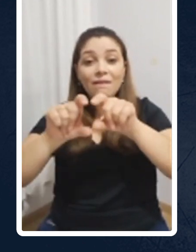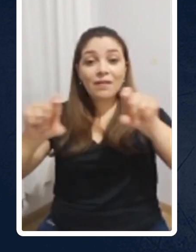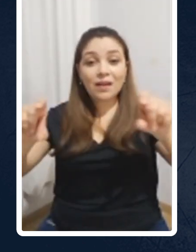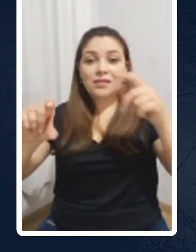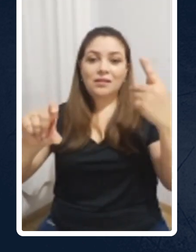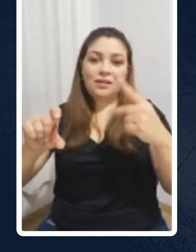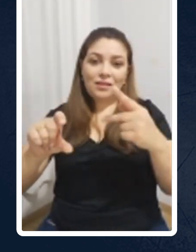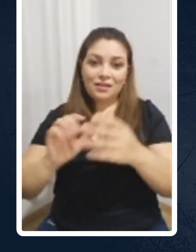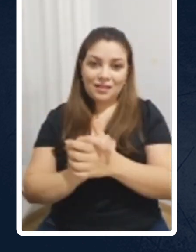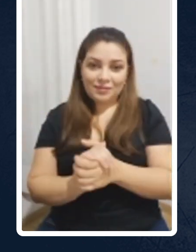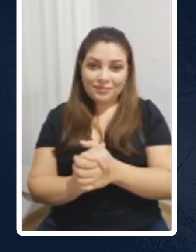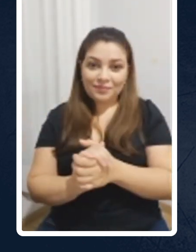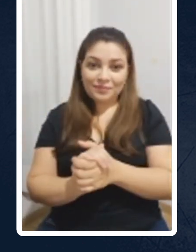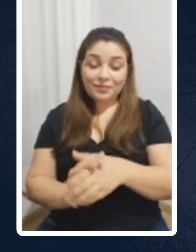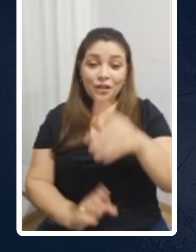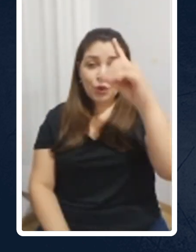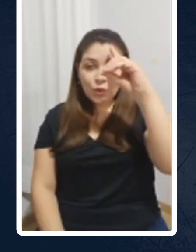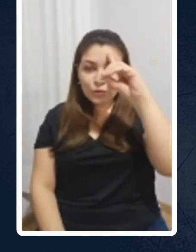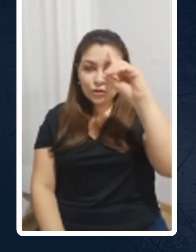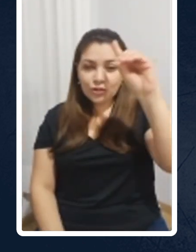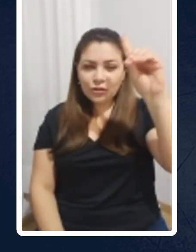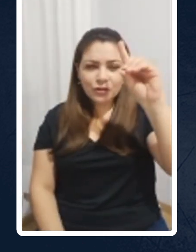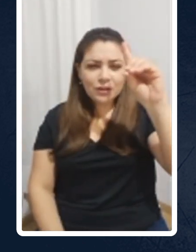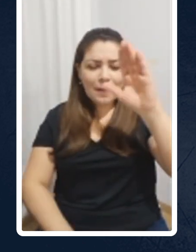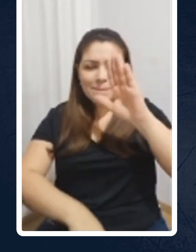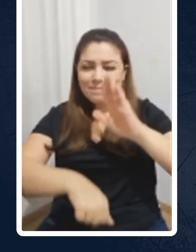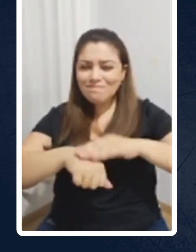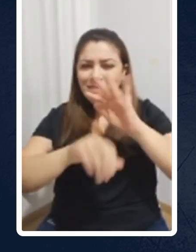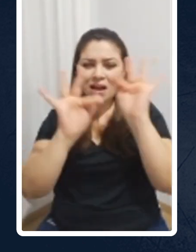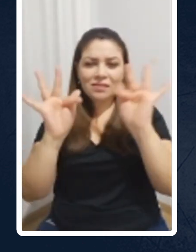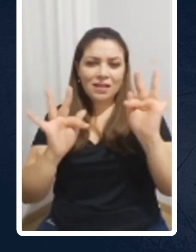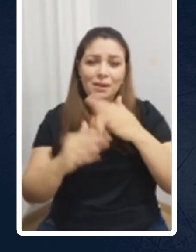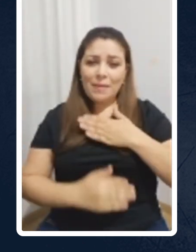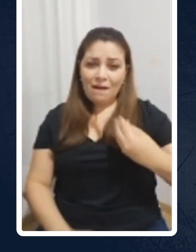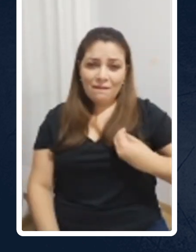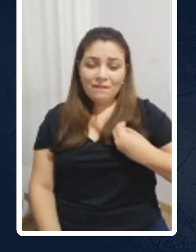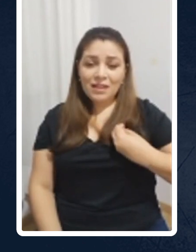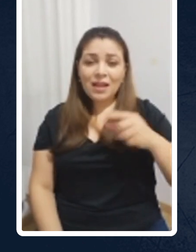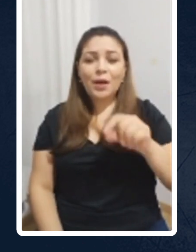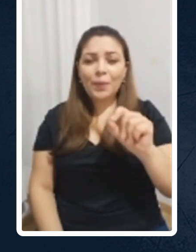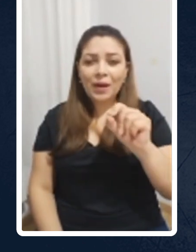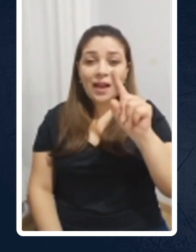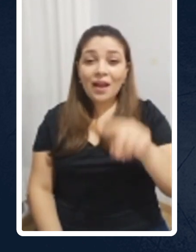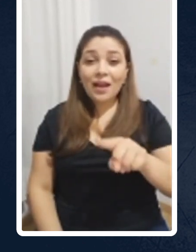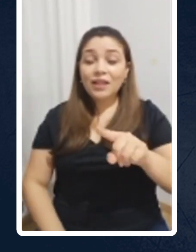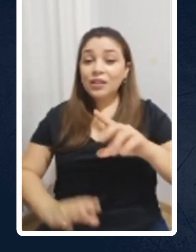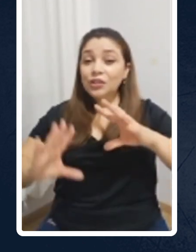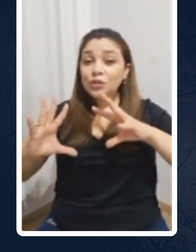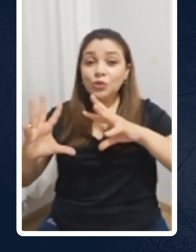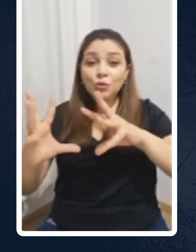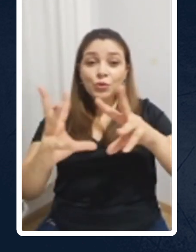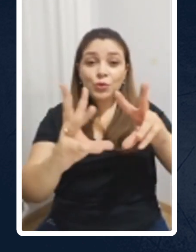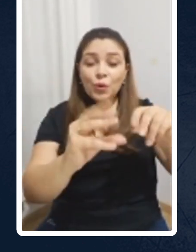mais feliz da minha vida vai ser aquele em que todas as chaves das APADAs sejam jogadas fora.